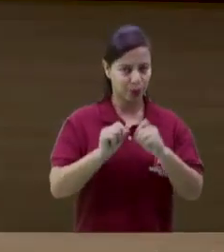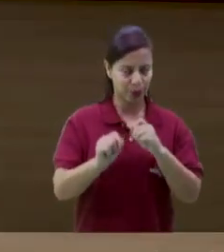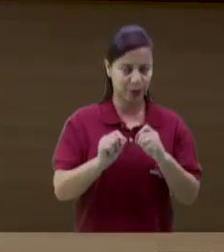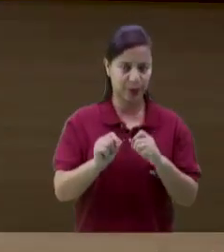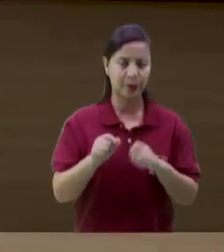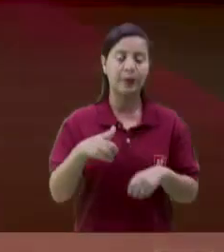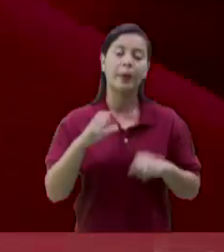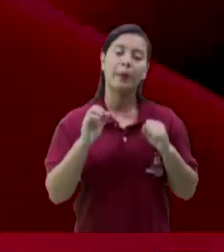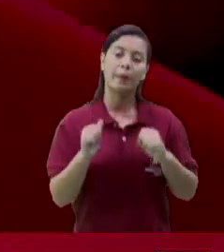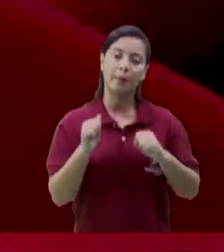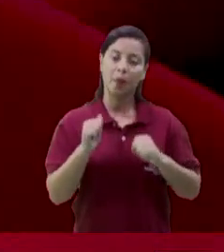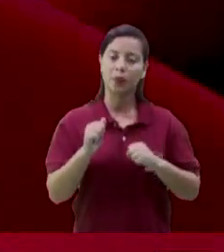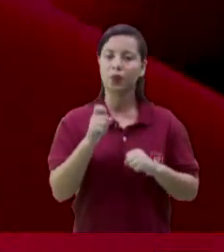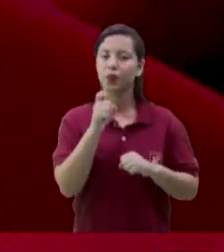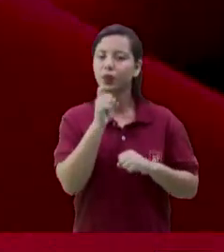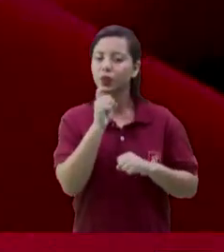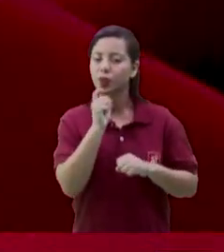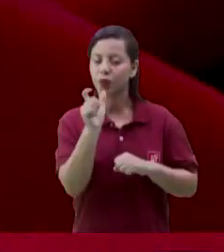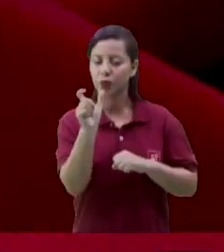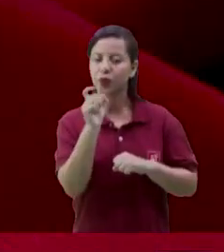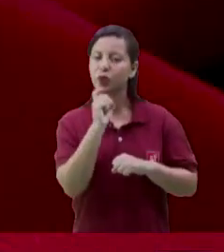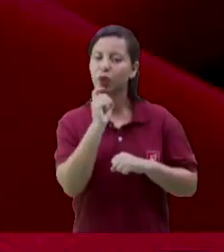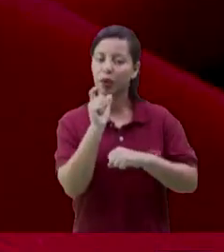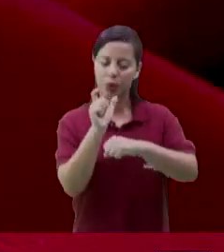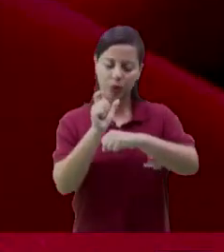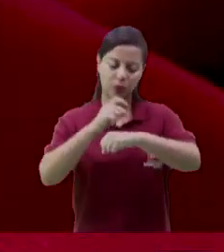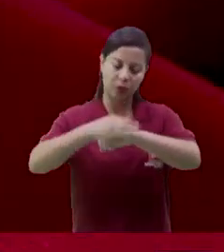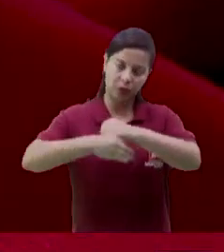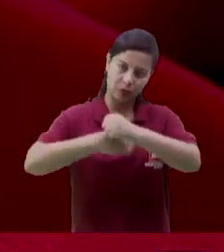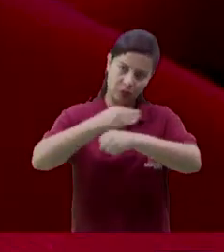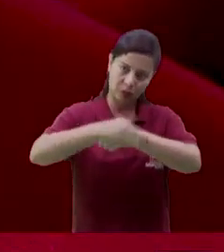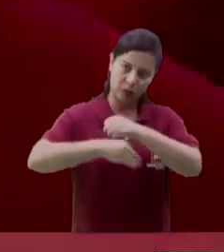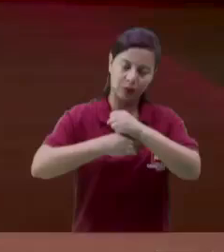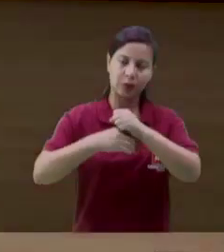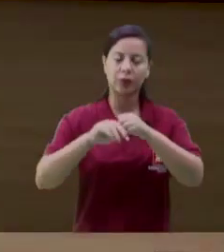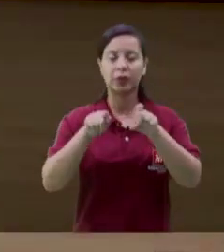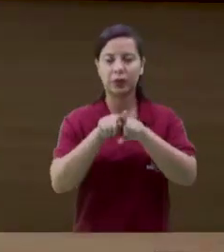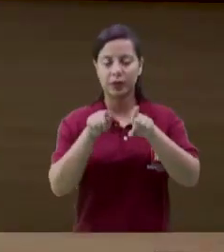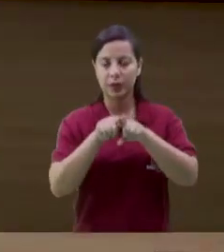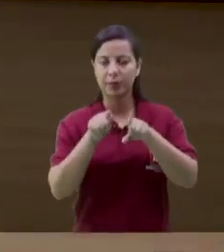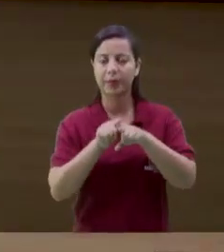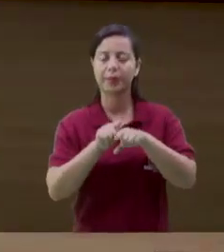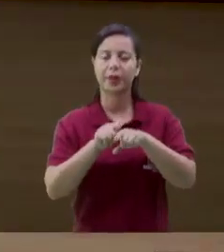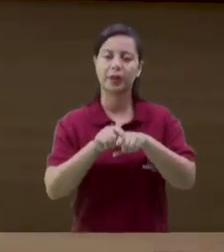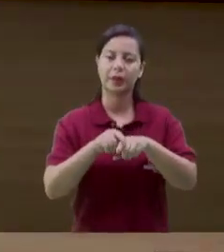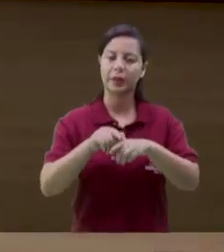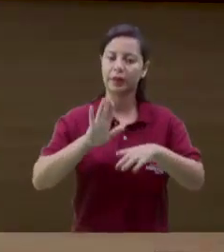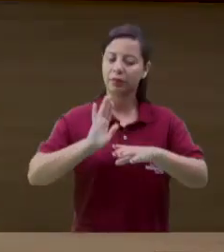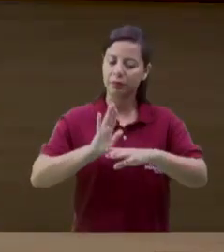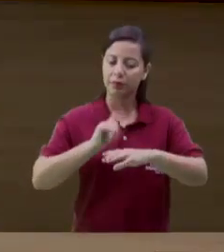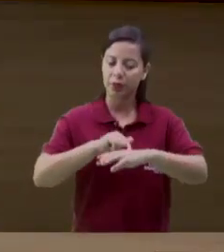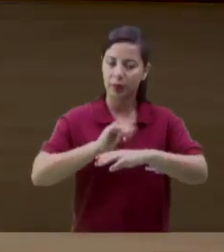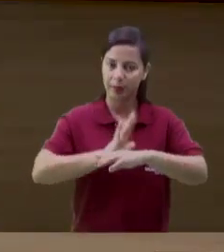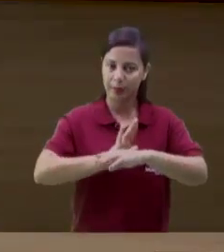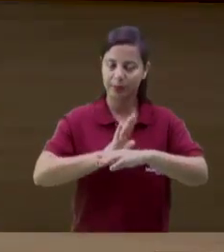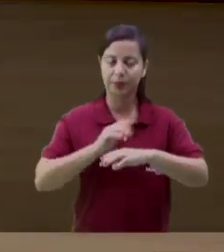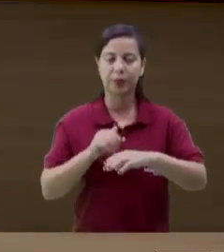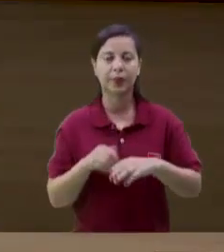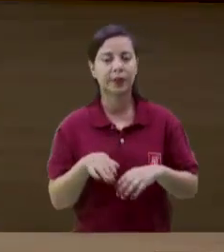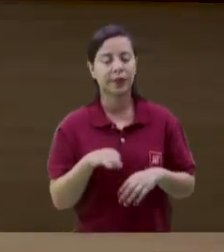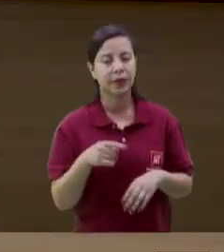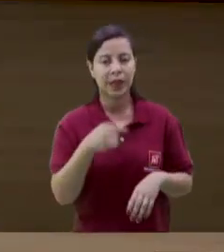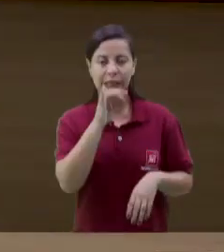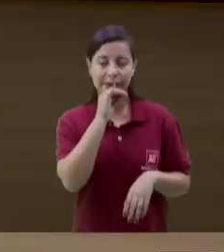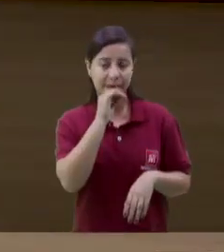posso fazer aplicação de gelo, posso fazer imobilização. Um jeito fácil da gente fazer imobilização com o que a